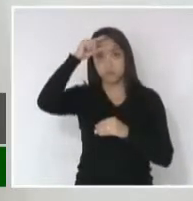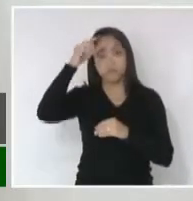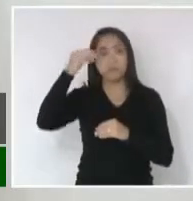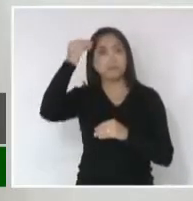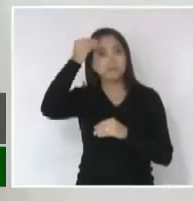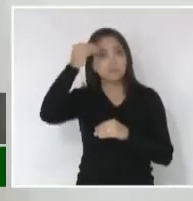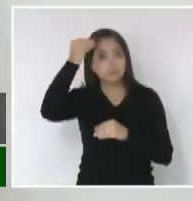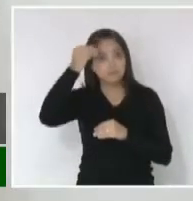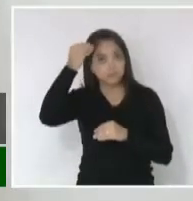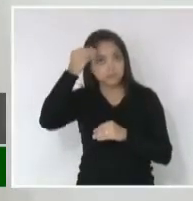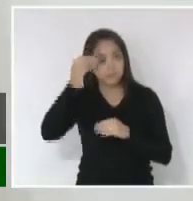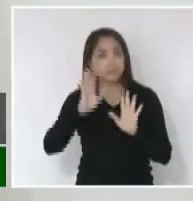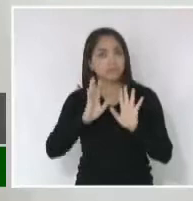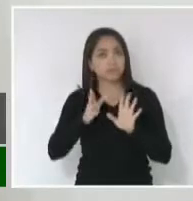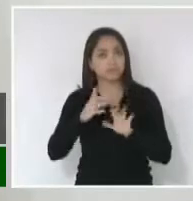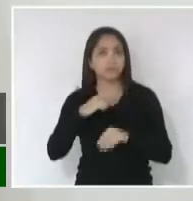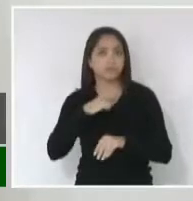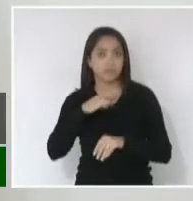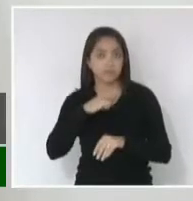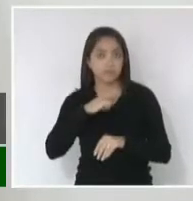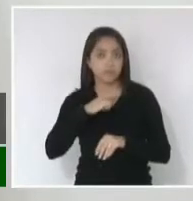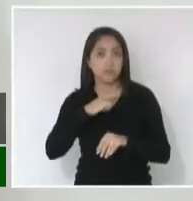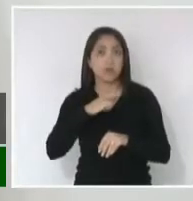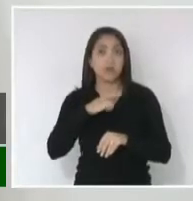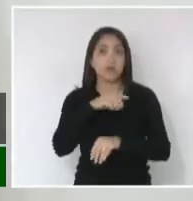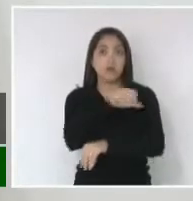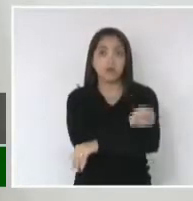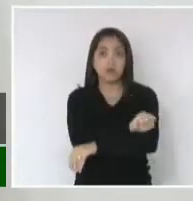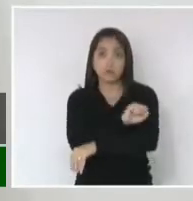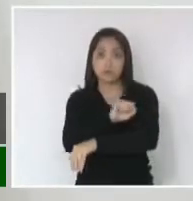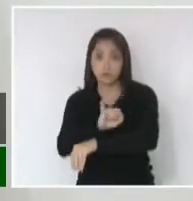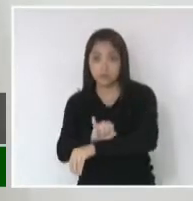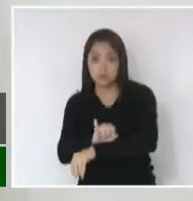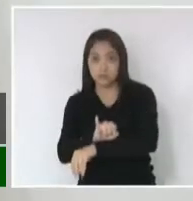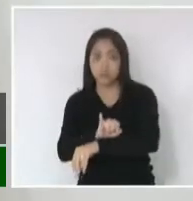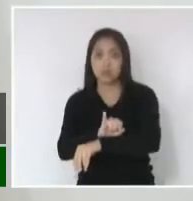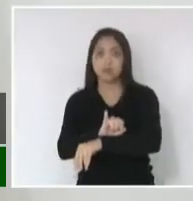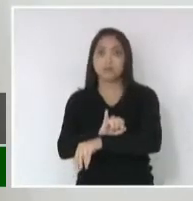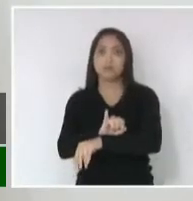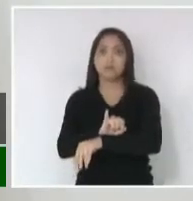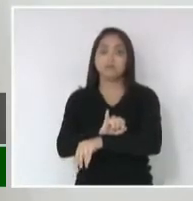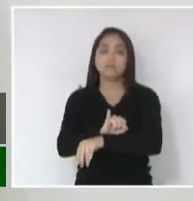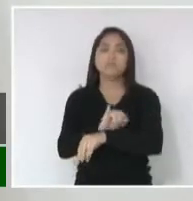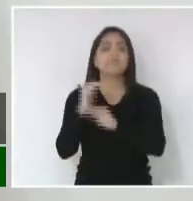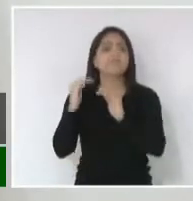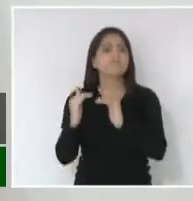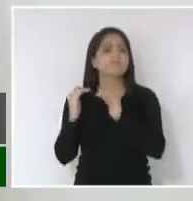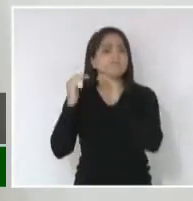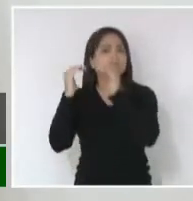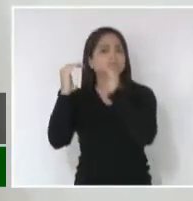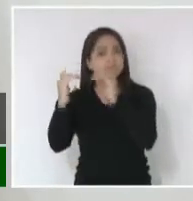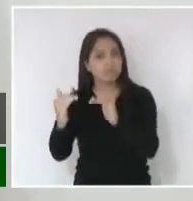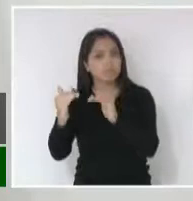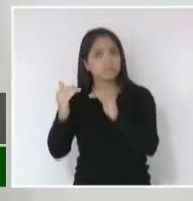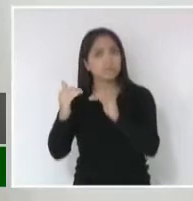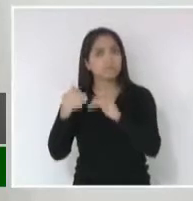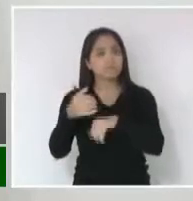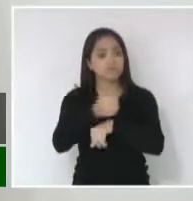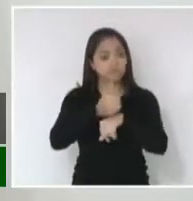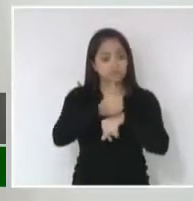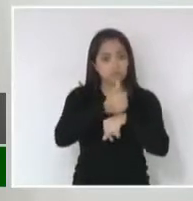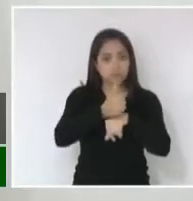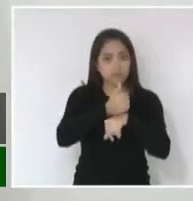trabalhador já possui. O Senai é, portanto, uma das maiores redes de educação profissional do